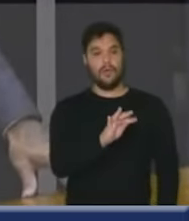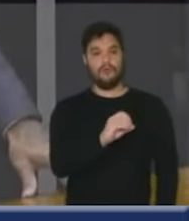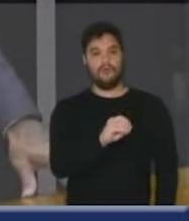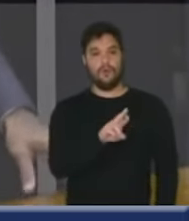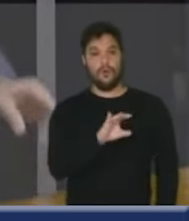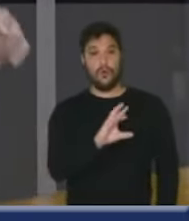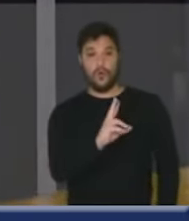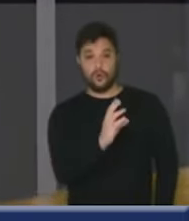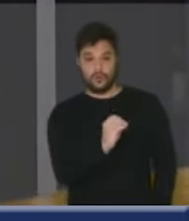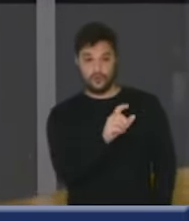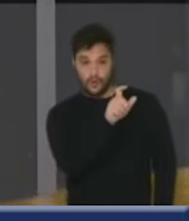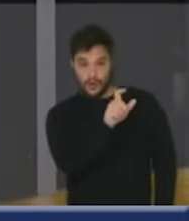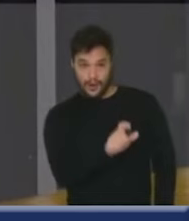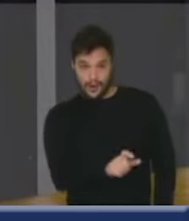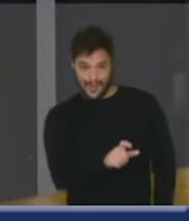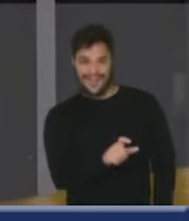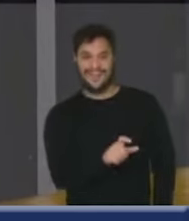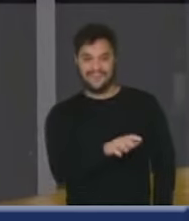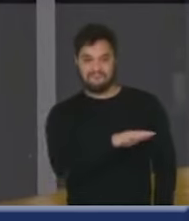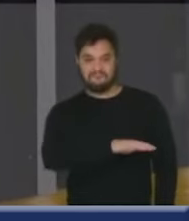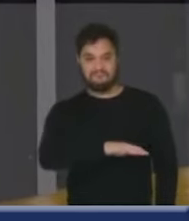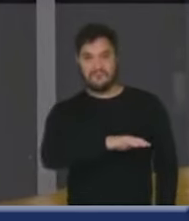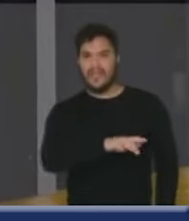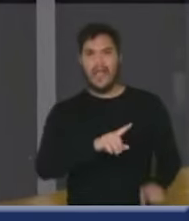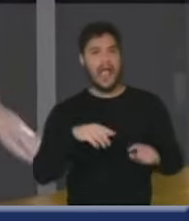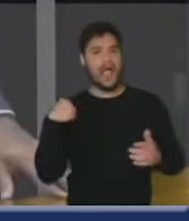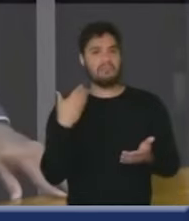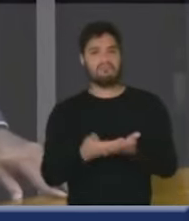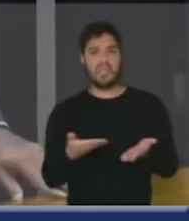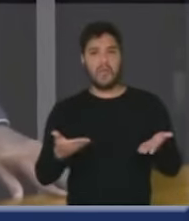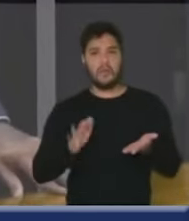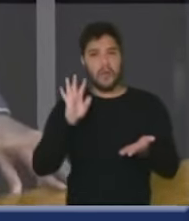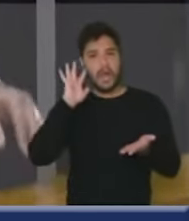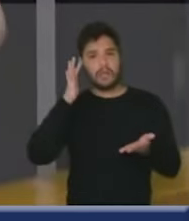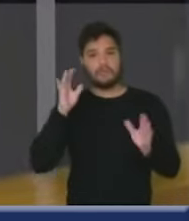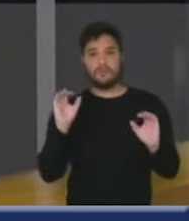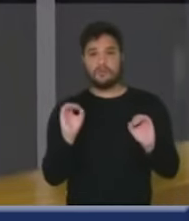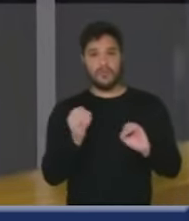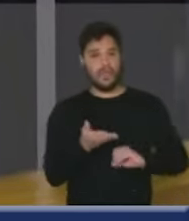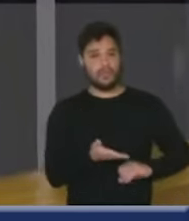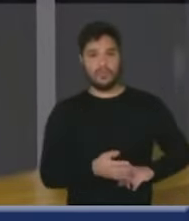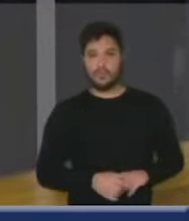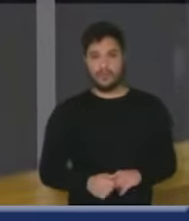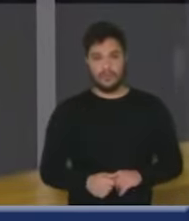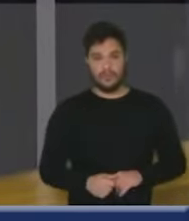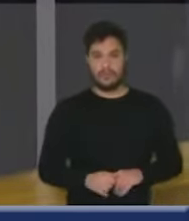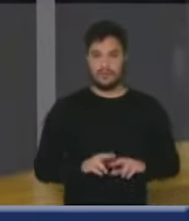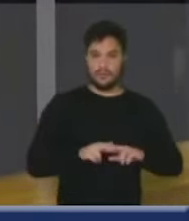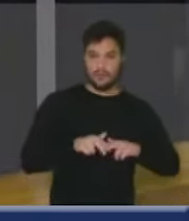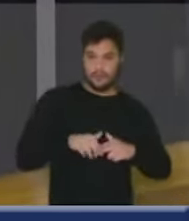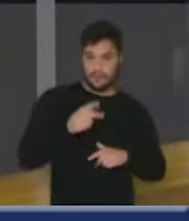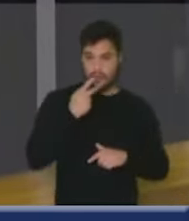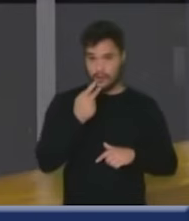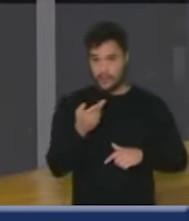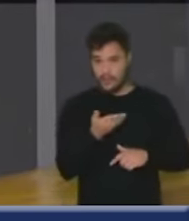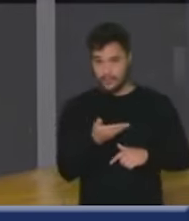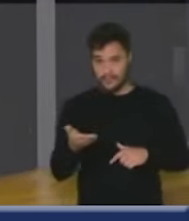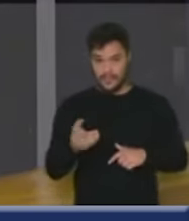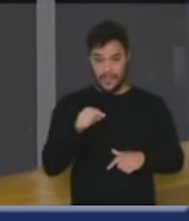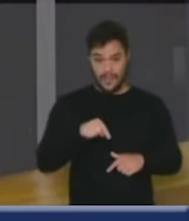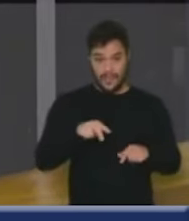e Até agora nenhuma Providência foi tomada com relação a isso por isso eu digo para vocês essa semana